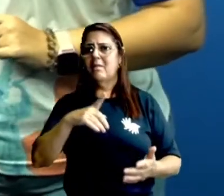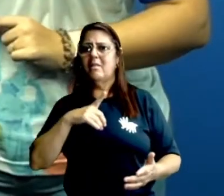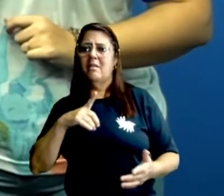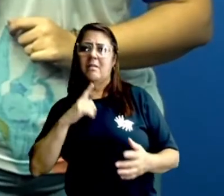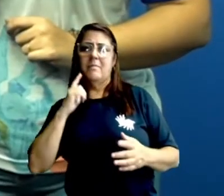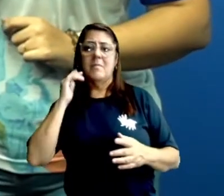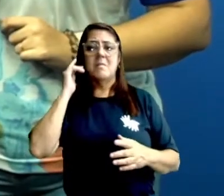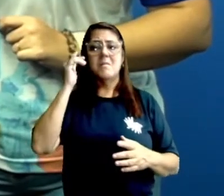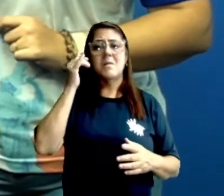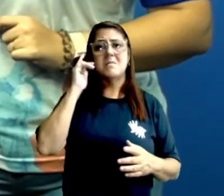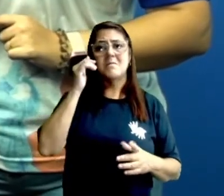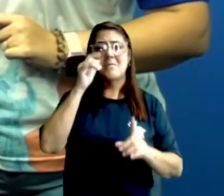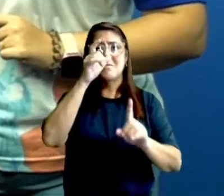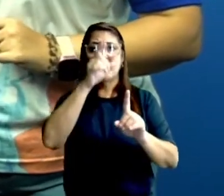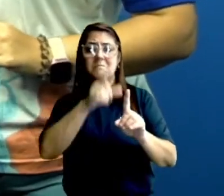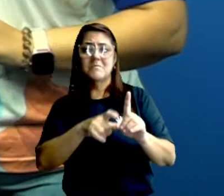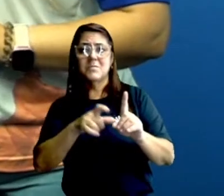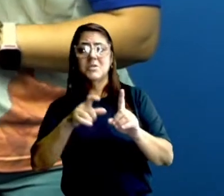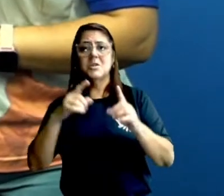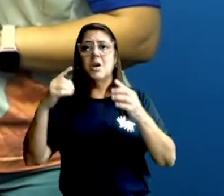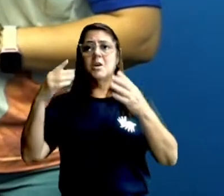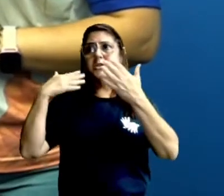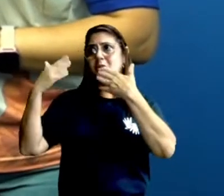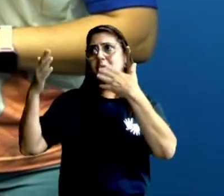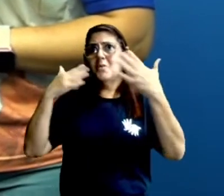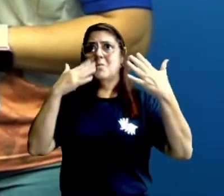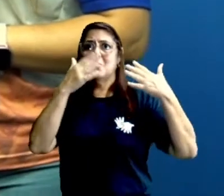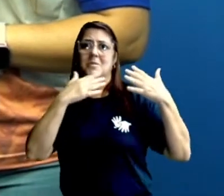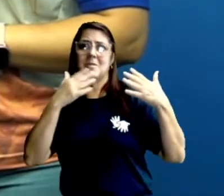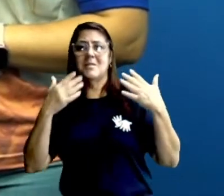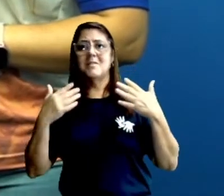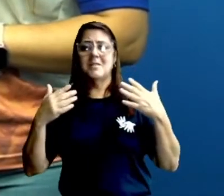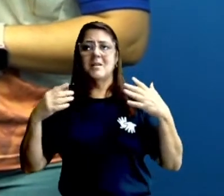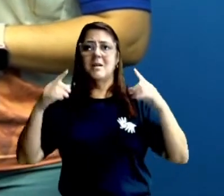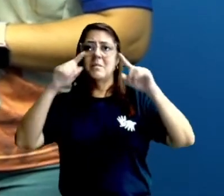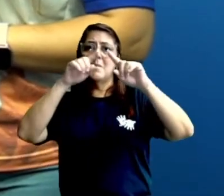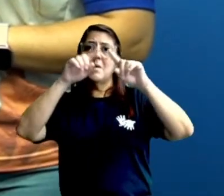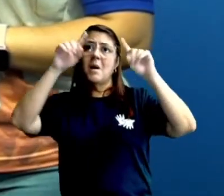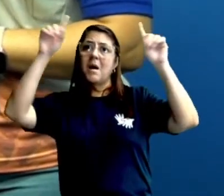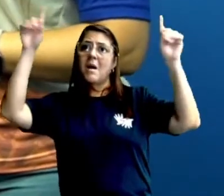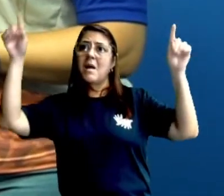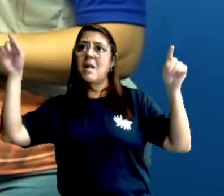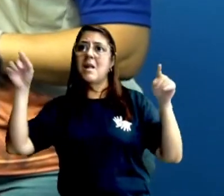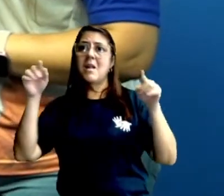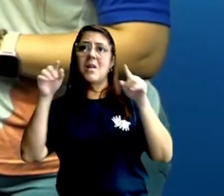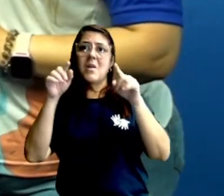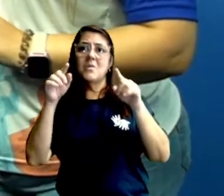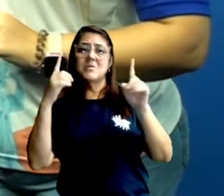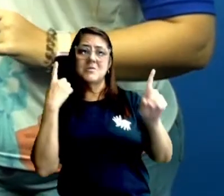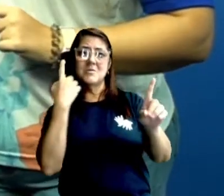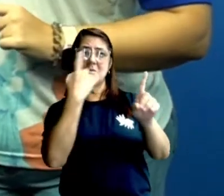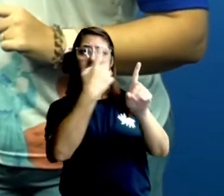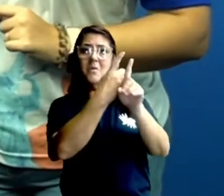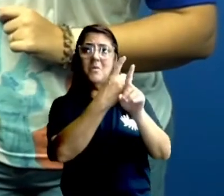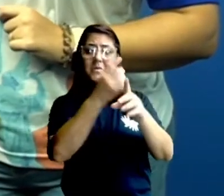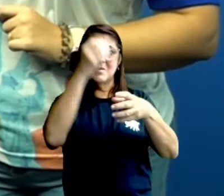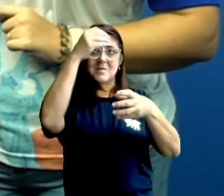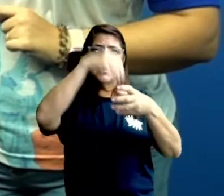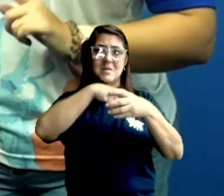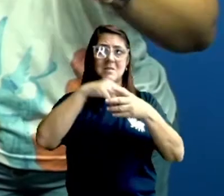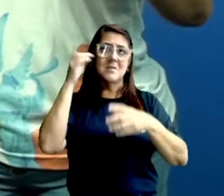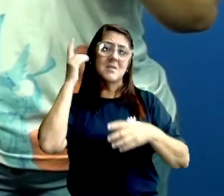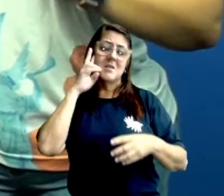se comunicam através de balões. Então eu tenho aqui, ó, os balões que a gente pode encontrar dentro